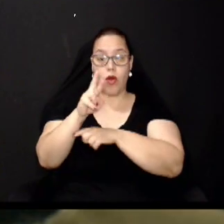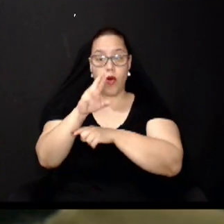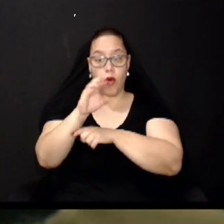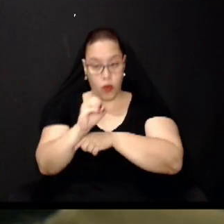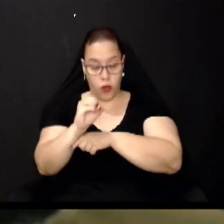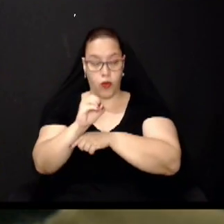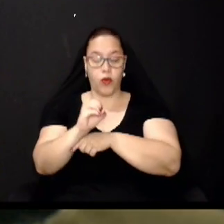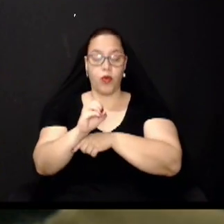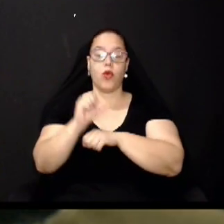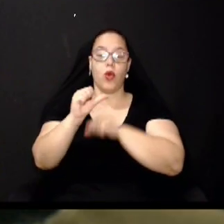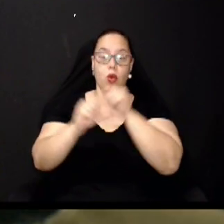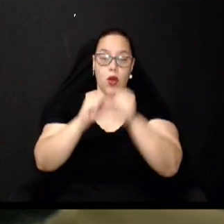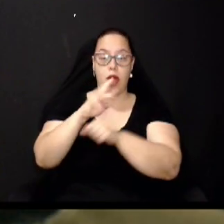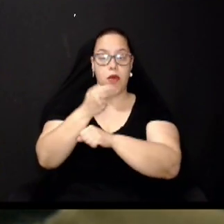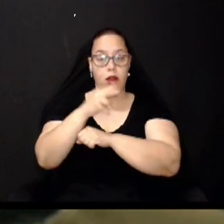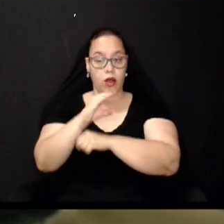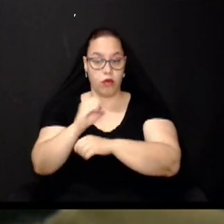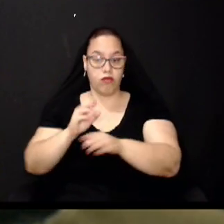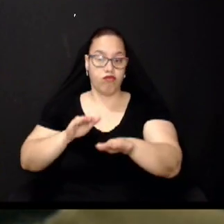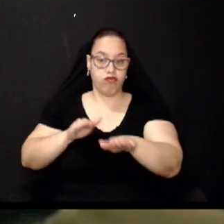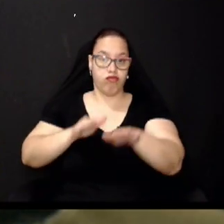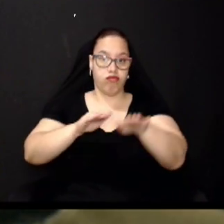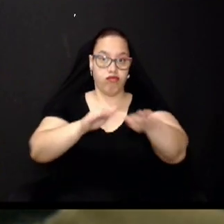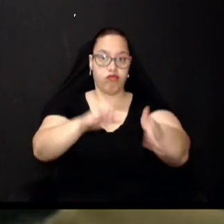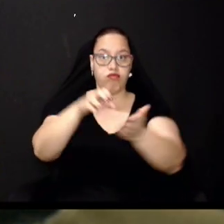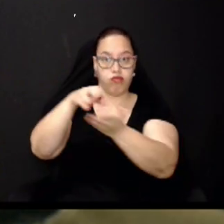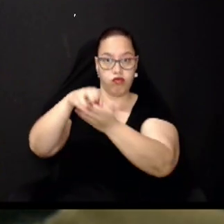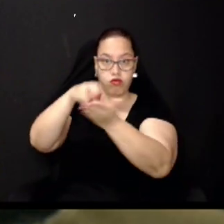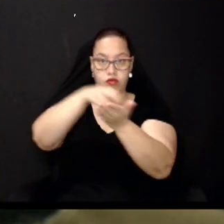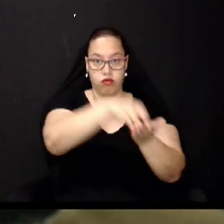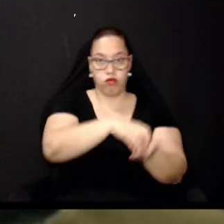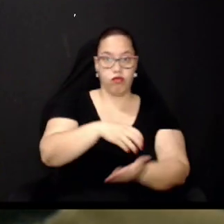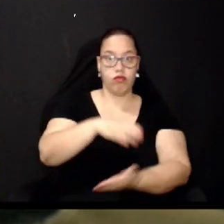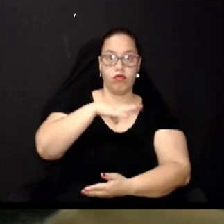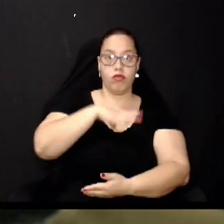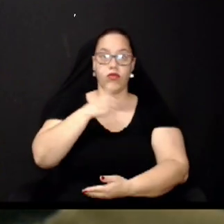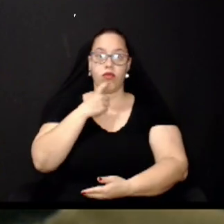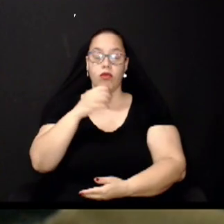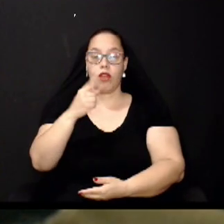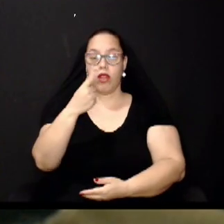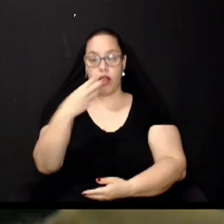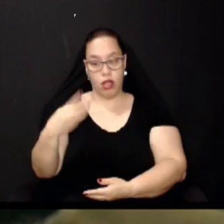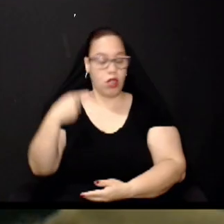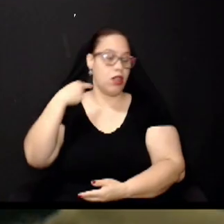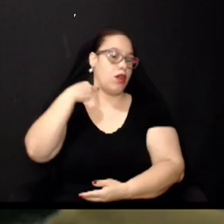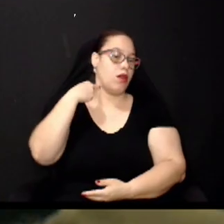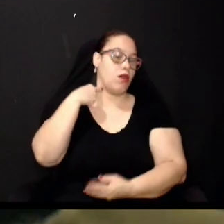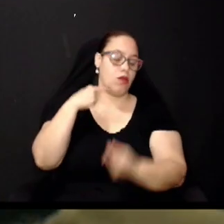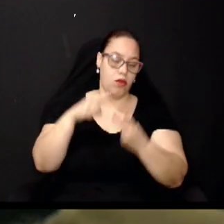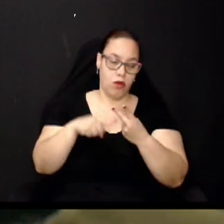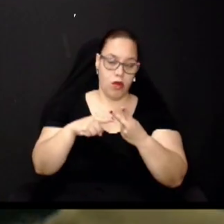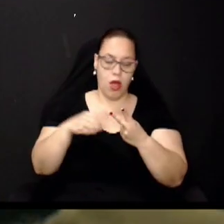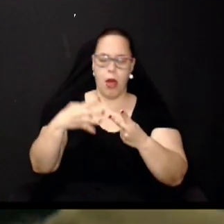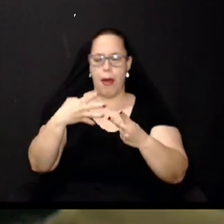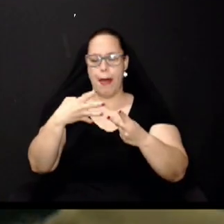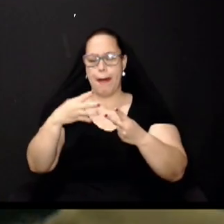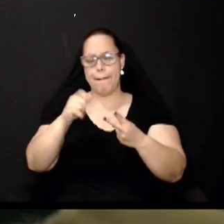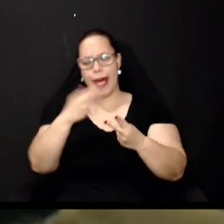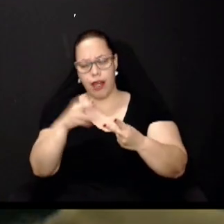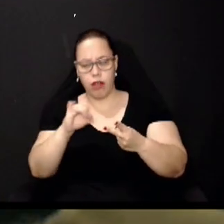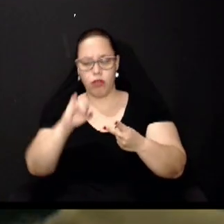O cortejo seguirá por ruas centrais aqui de Campinas, como a 13 de Maio, Barão de Jaguara, General